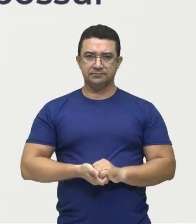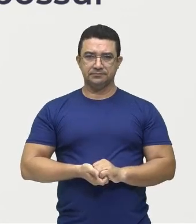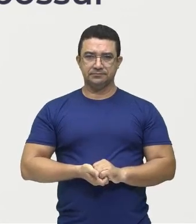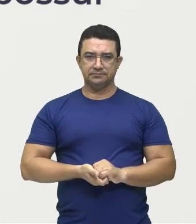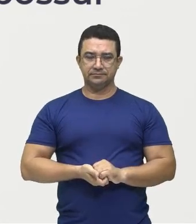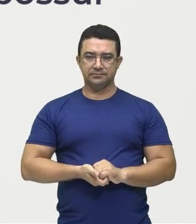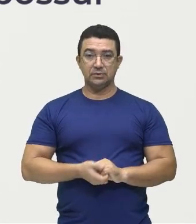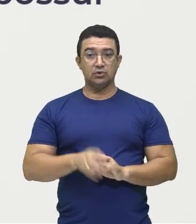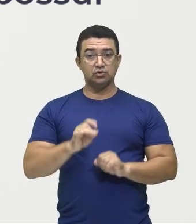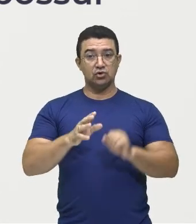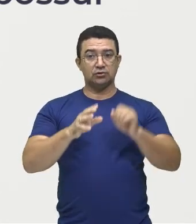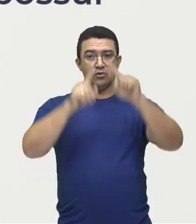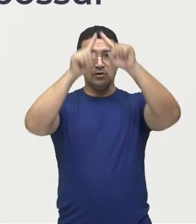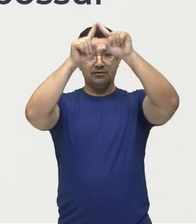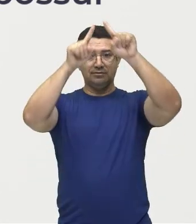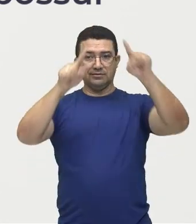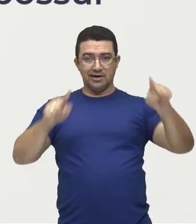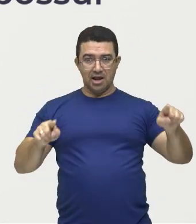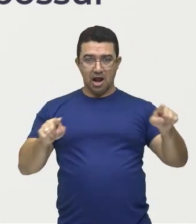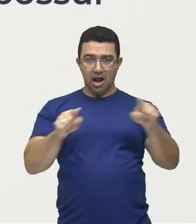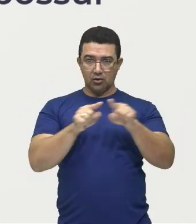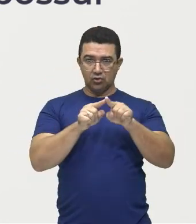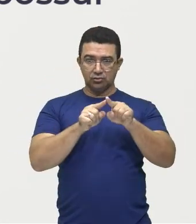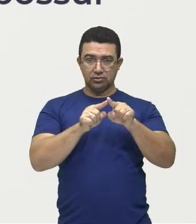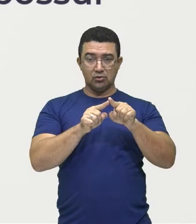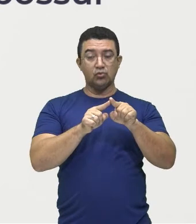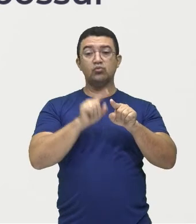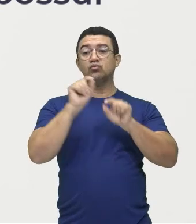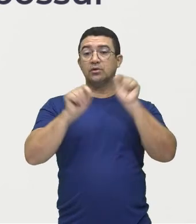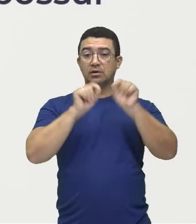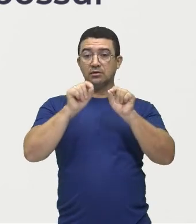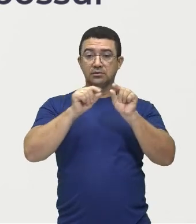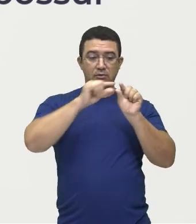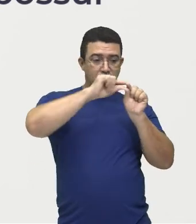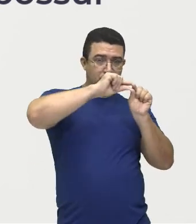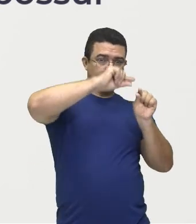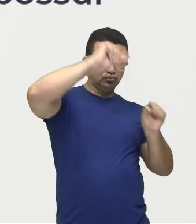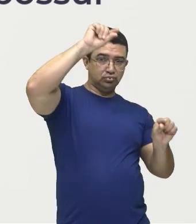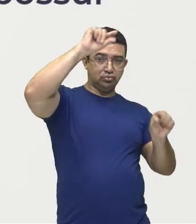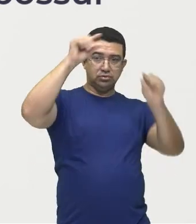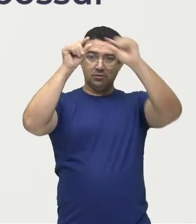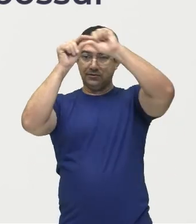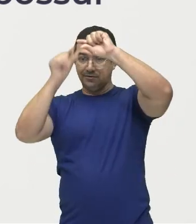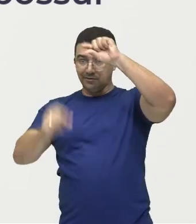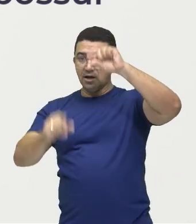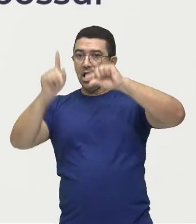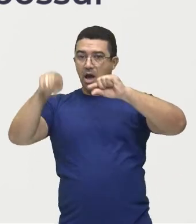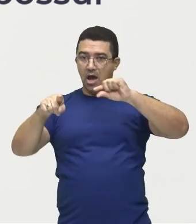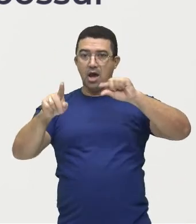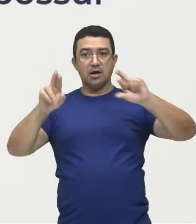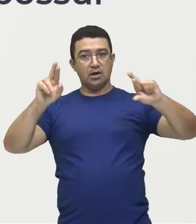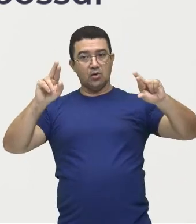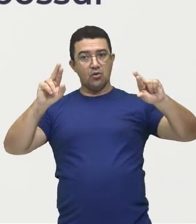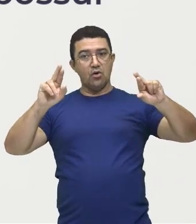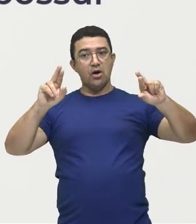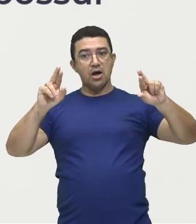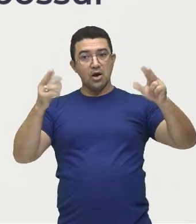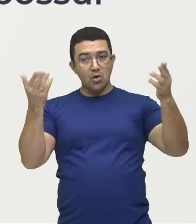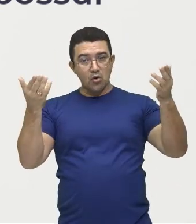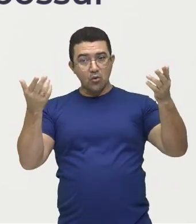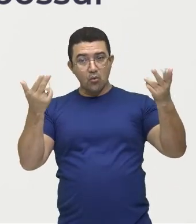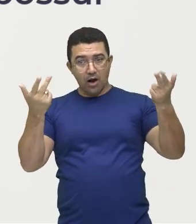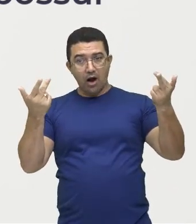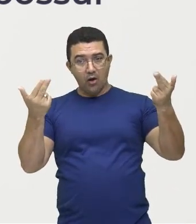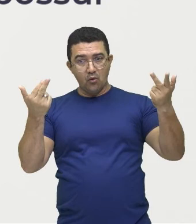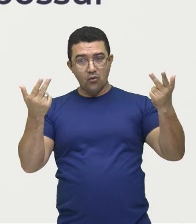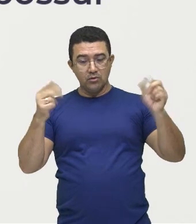dois lados iguais. Ou seja, ele está dizendo aí, né? Ele está afirmando que um triângulo